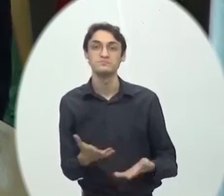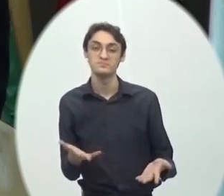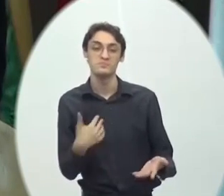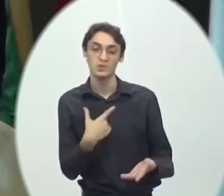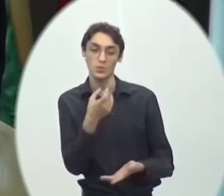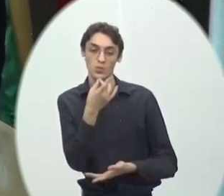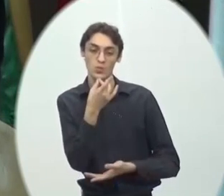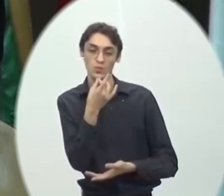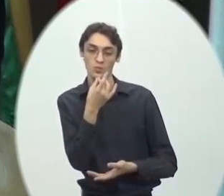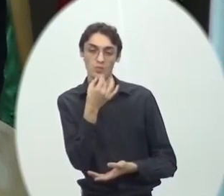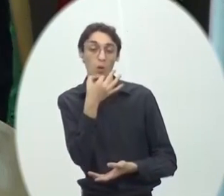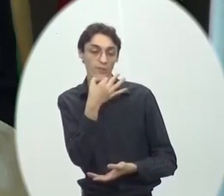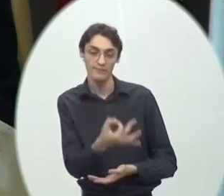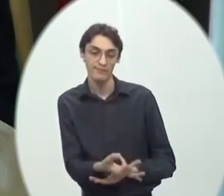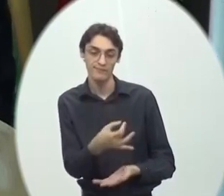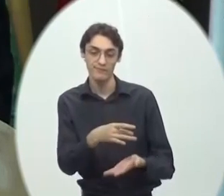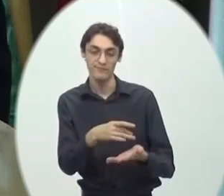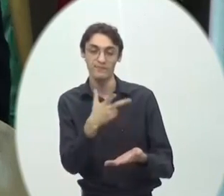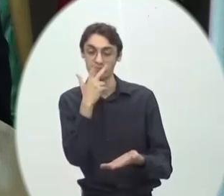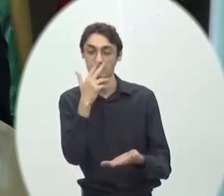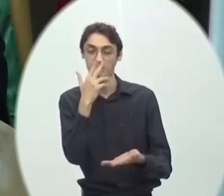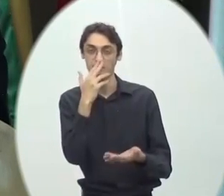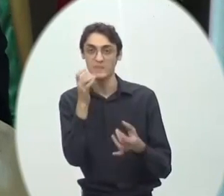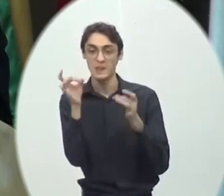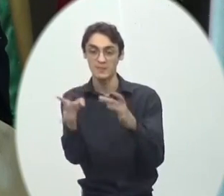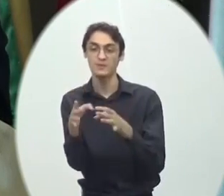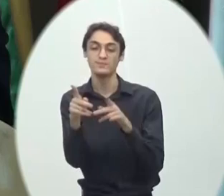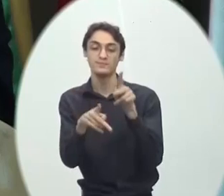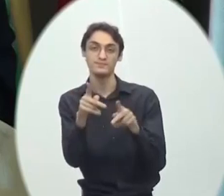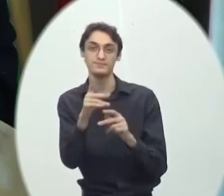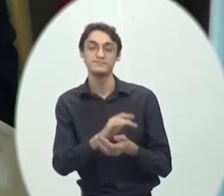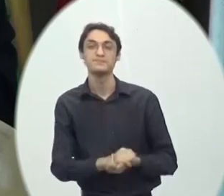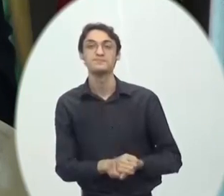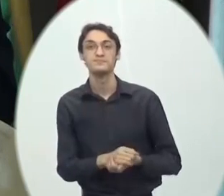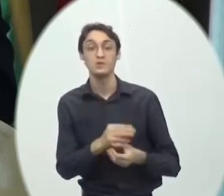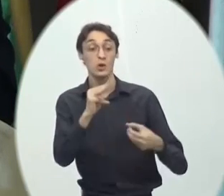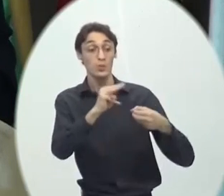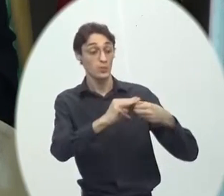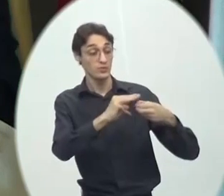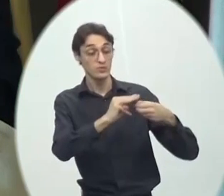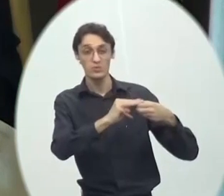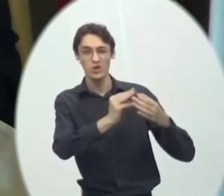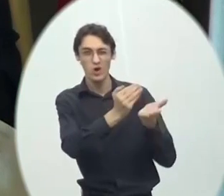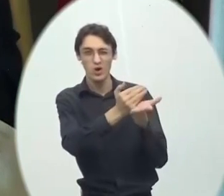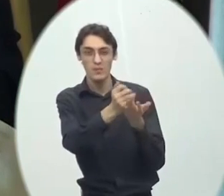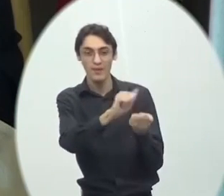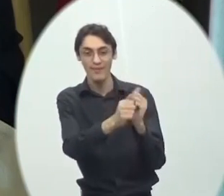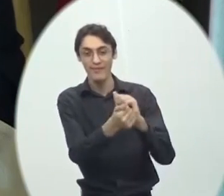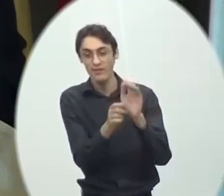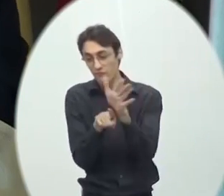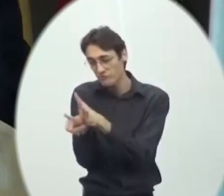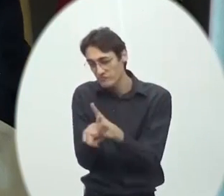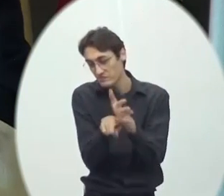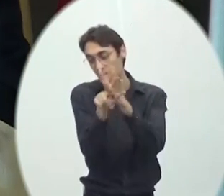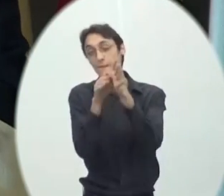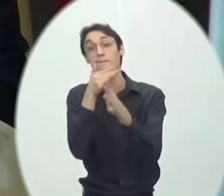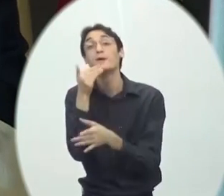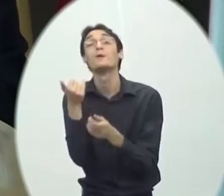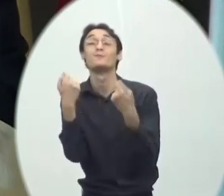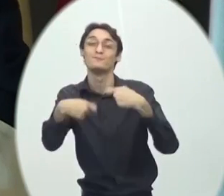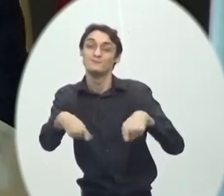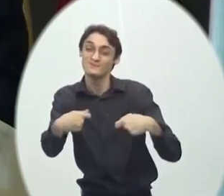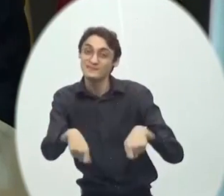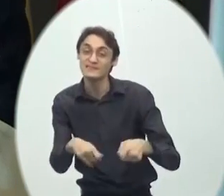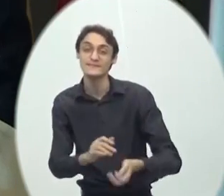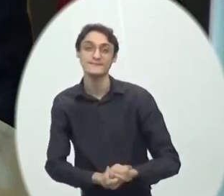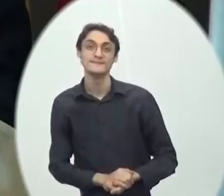nossa população. Então, assim, esses pontos que a gente quer que o município se adeque e cuide, fiscalize realmente e bote a trabalho